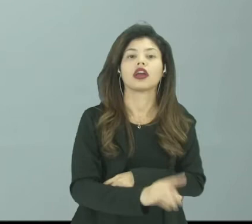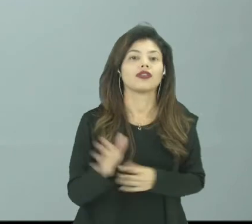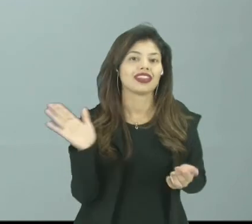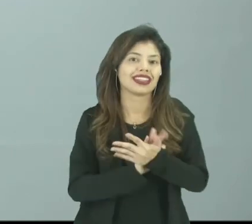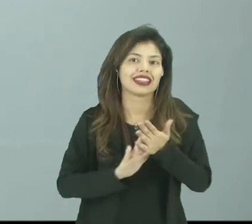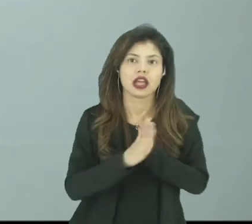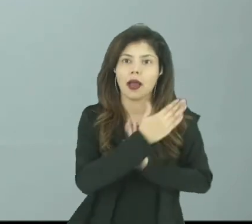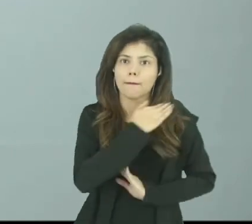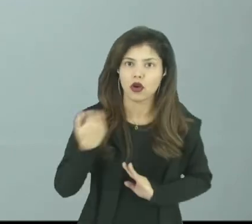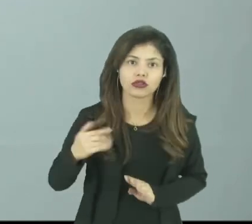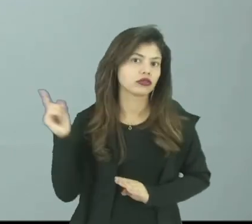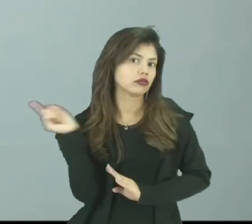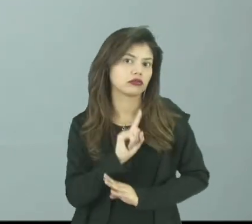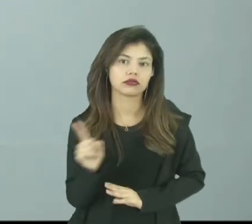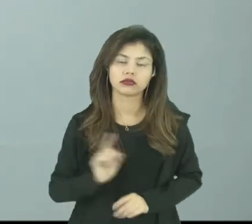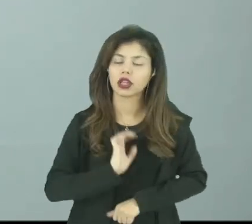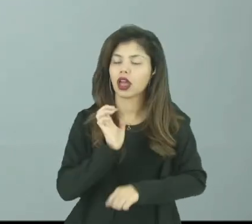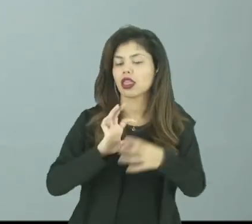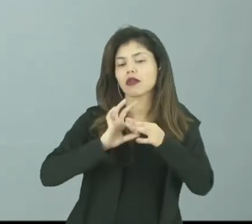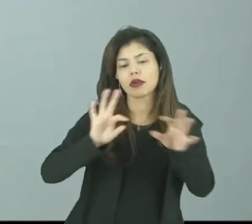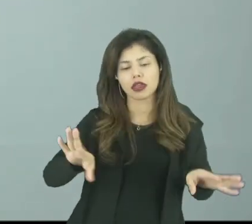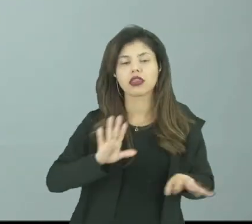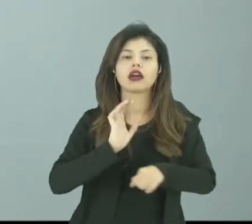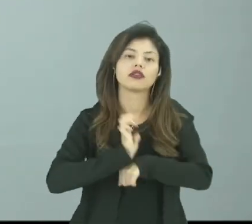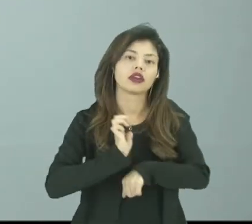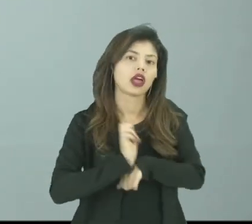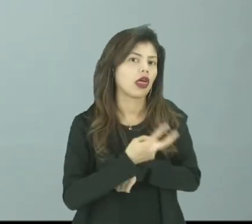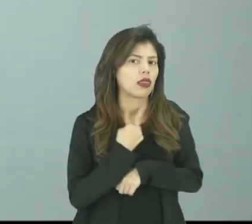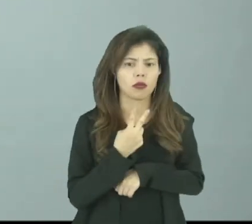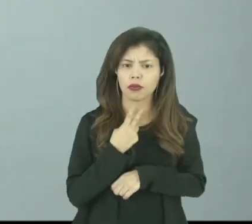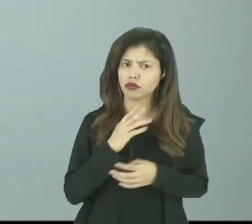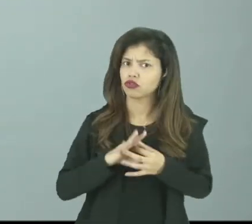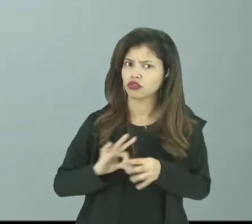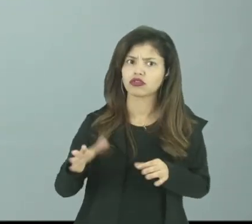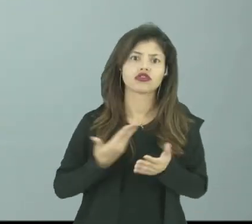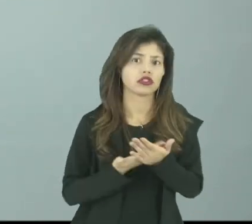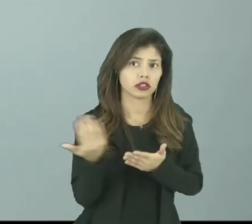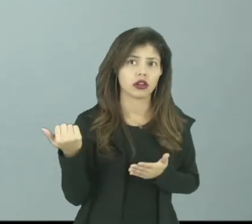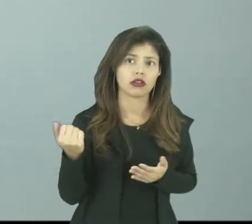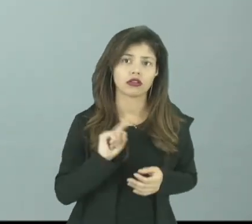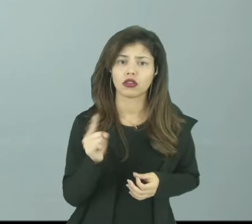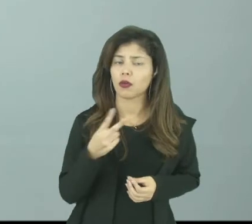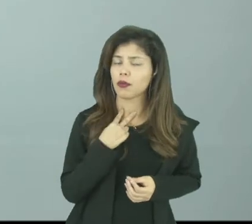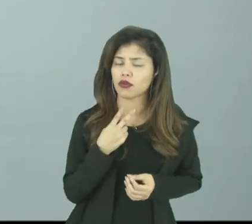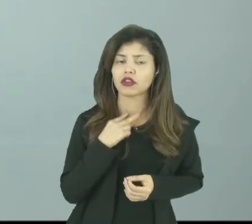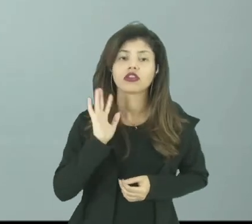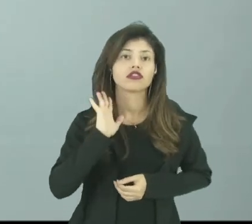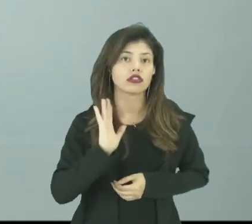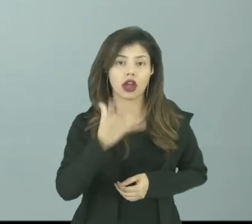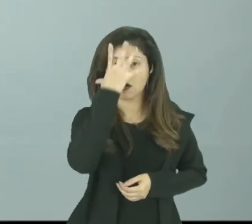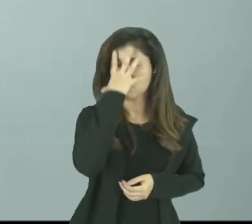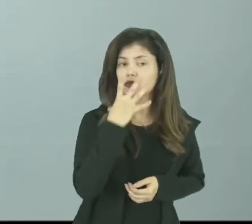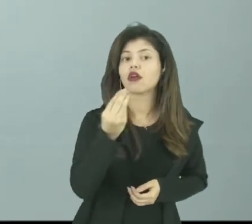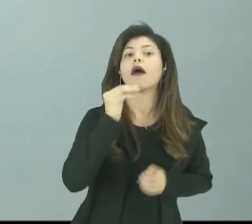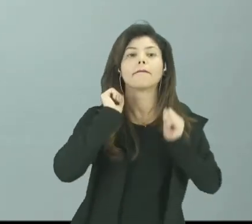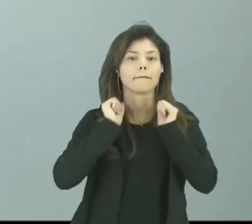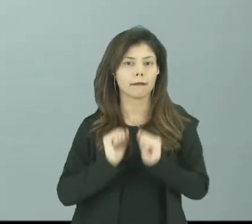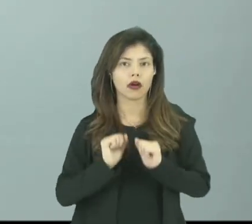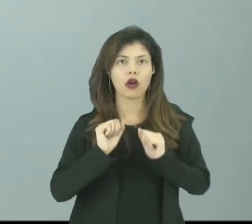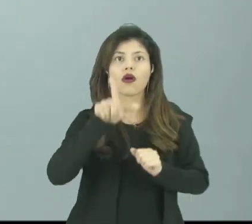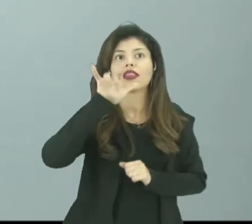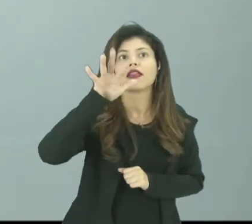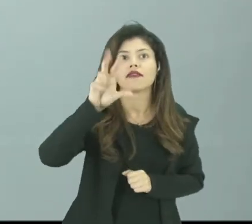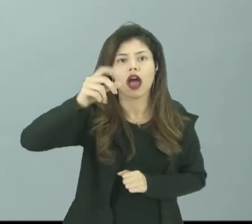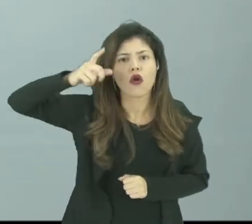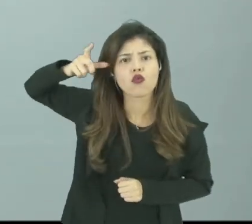vida. A liberdade, o Estado não tem direito de tirar a liberdade, e a propriedade também não. Já no Hobbes, não há. O